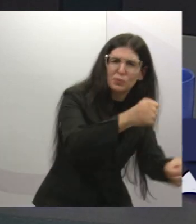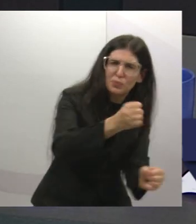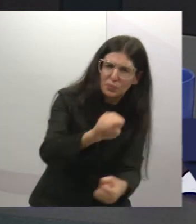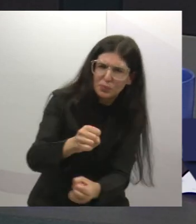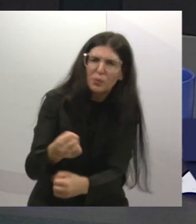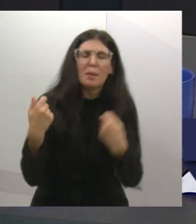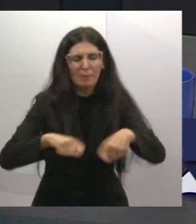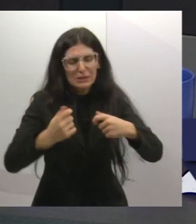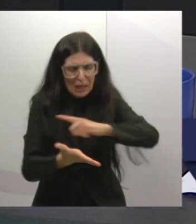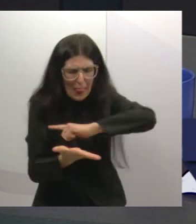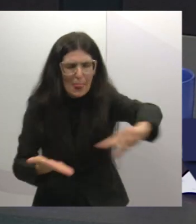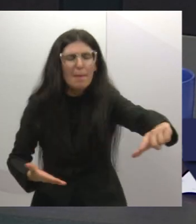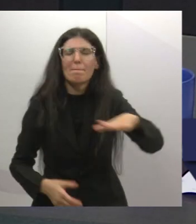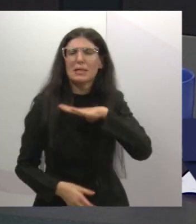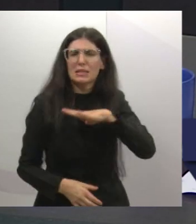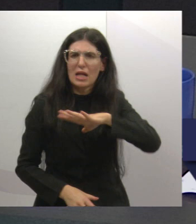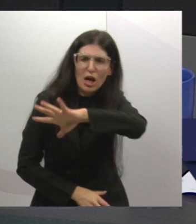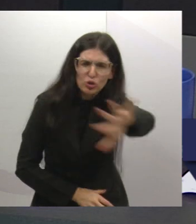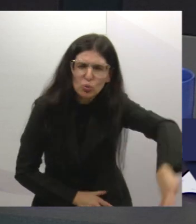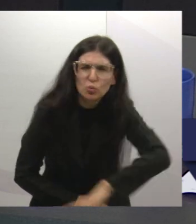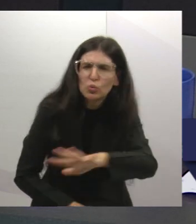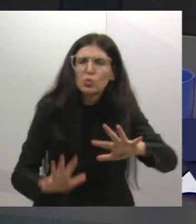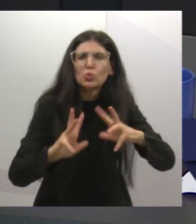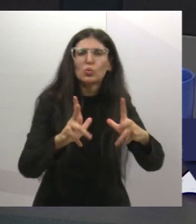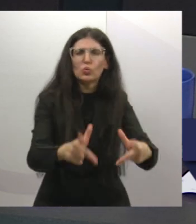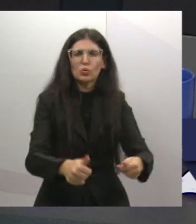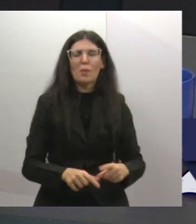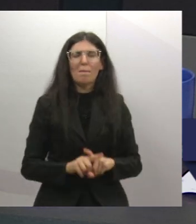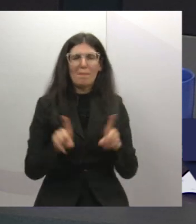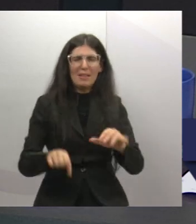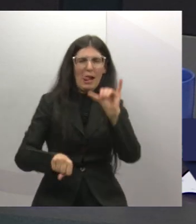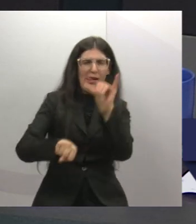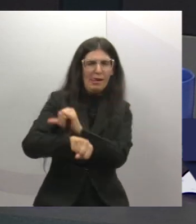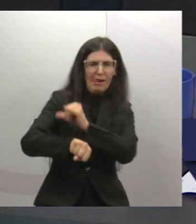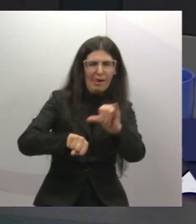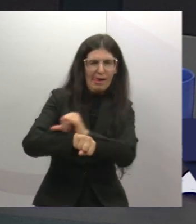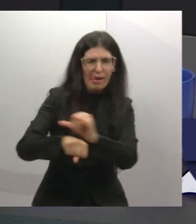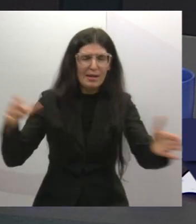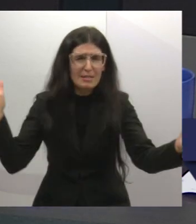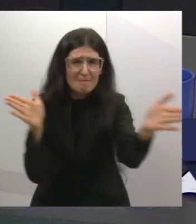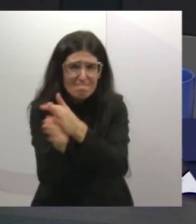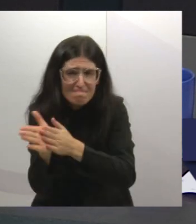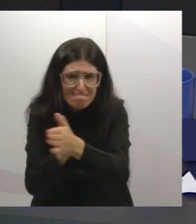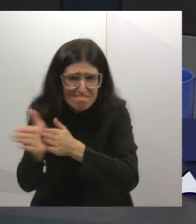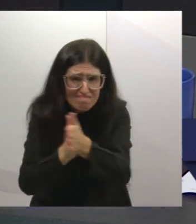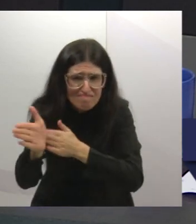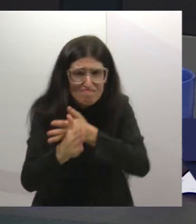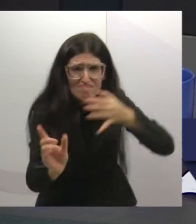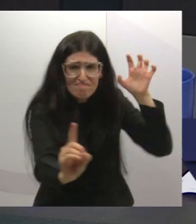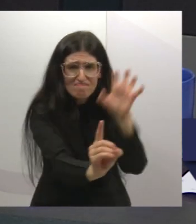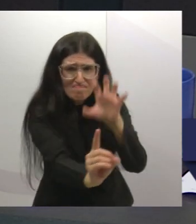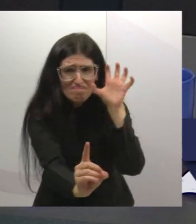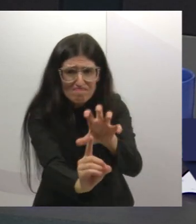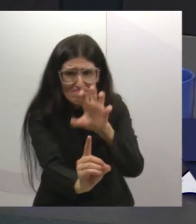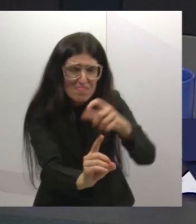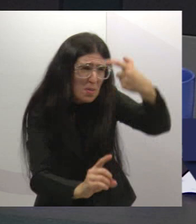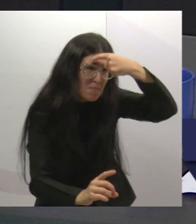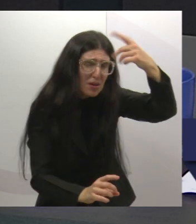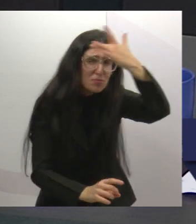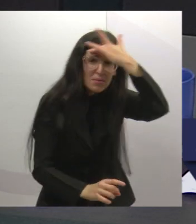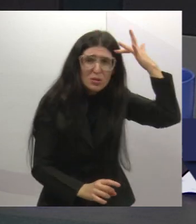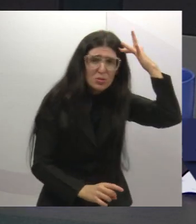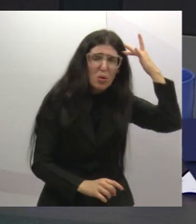é a JTU, então eles manipulam um pouco a cabeça da sociedade e também os seus